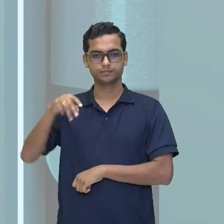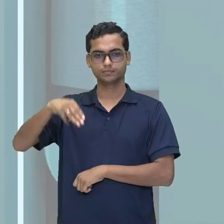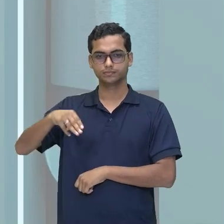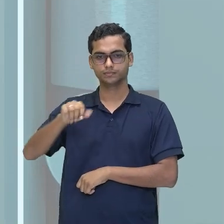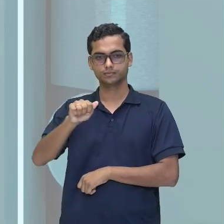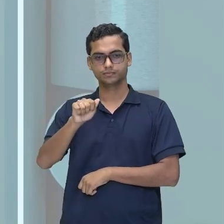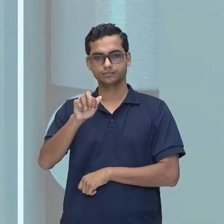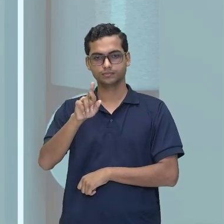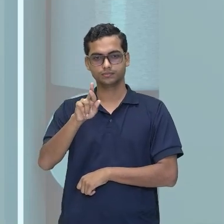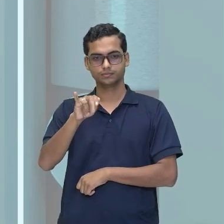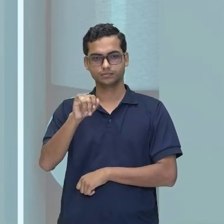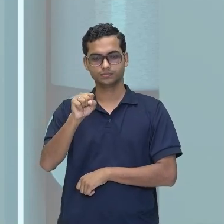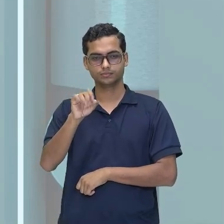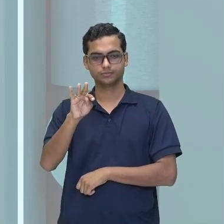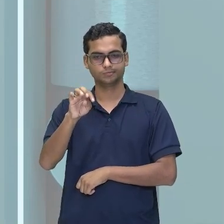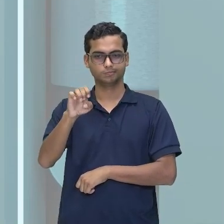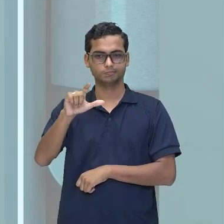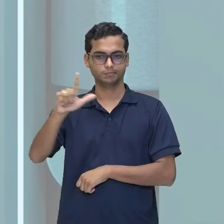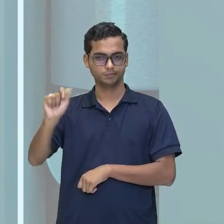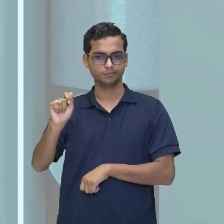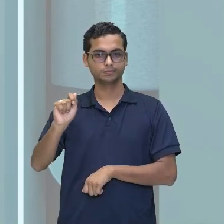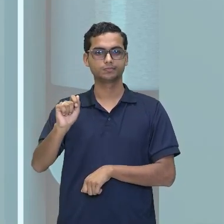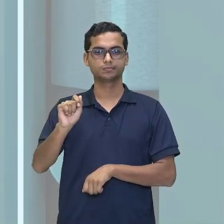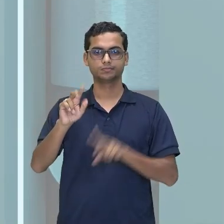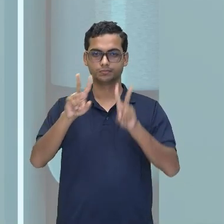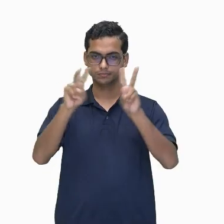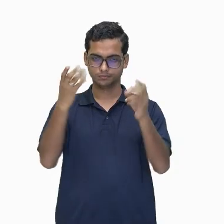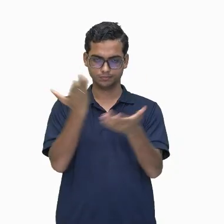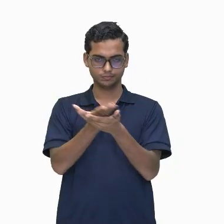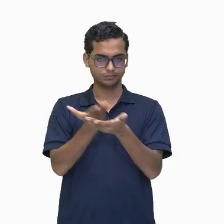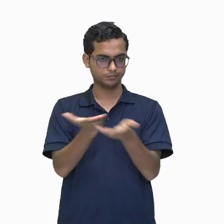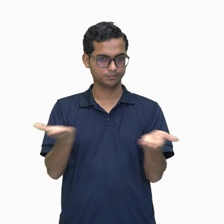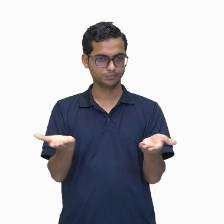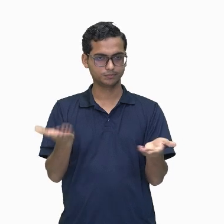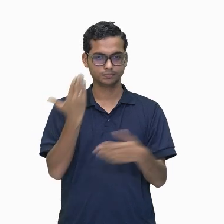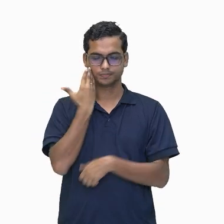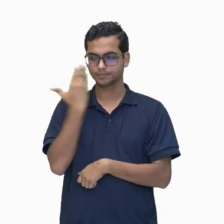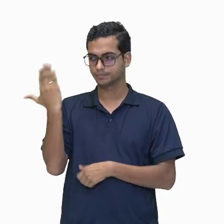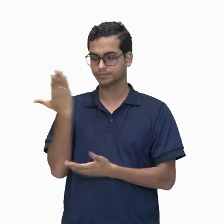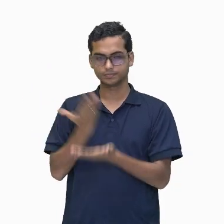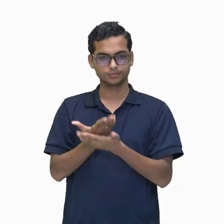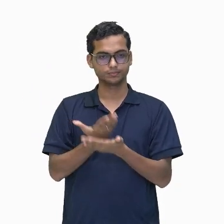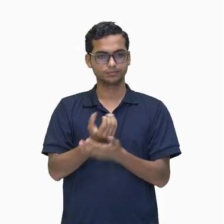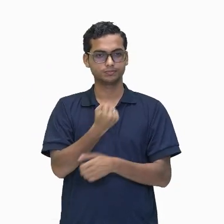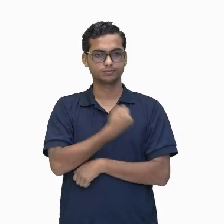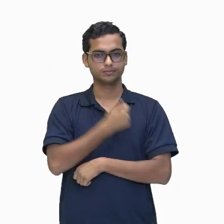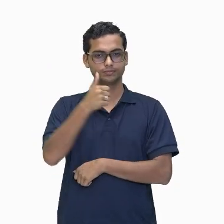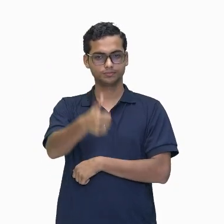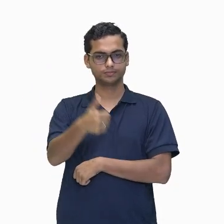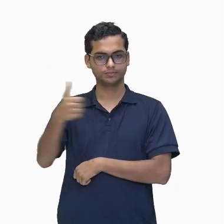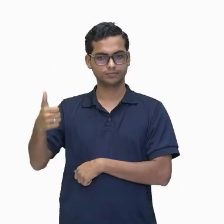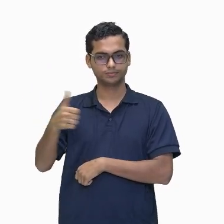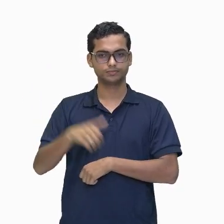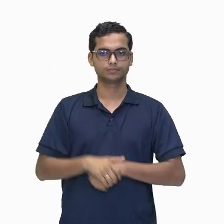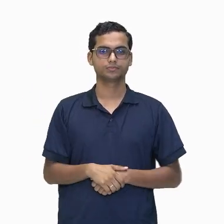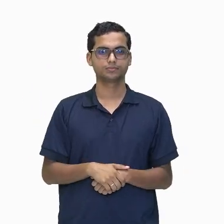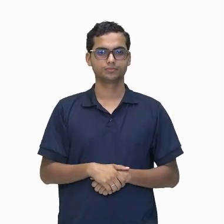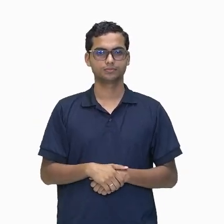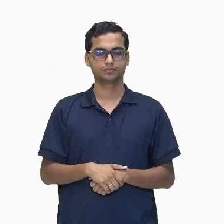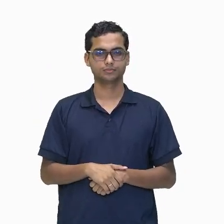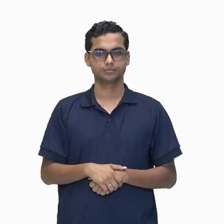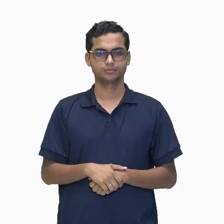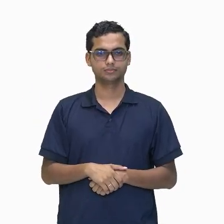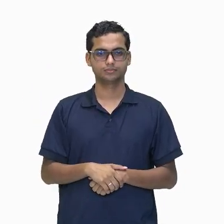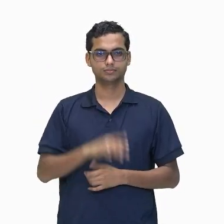Maristela Marchante. Vamos ver o que nós vamos estudar hoje? A nossa aula é a aula 11. O